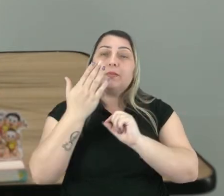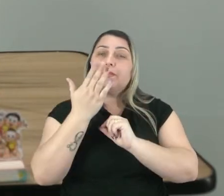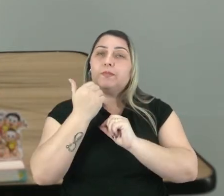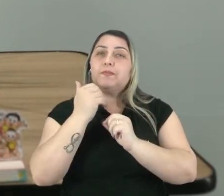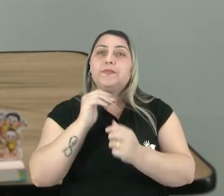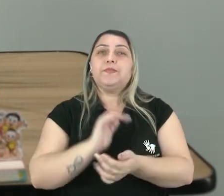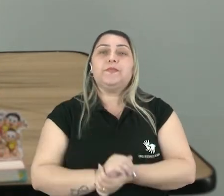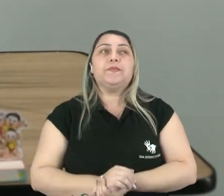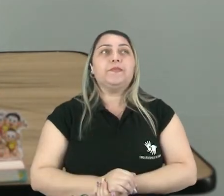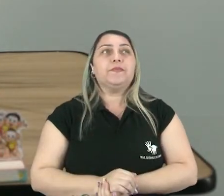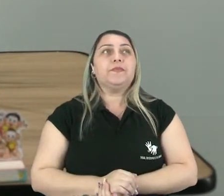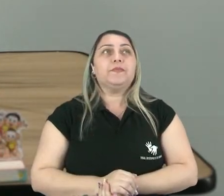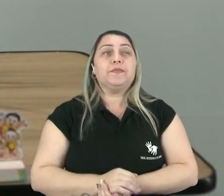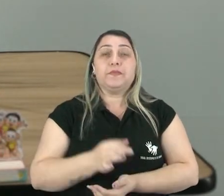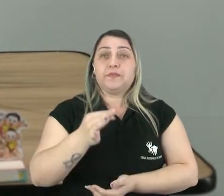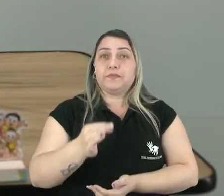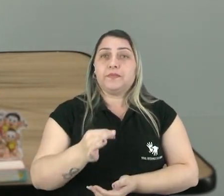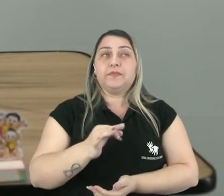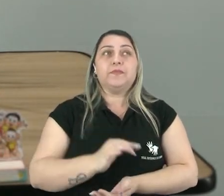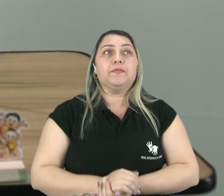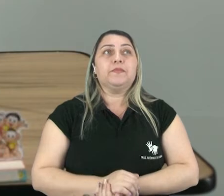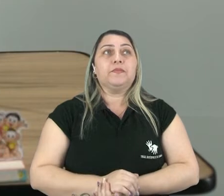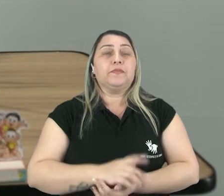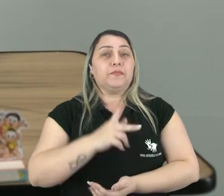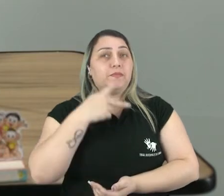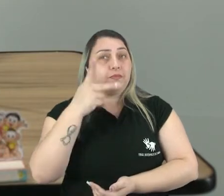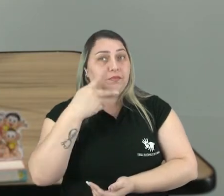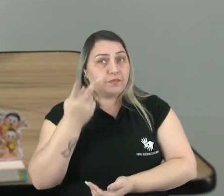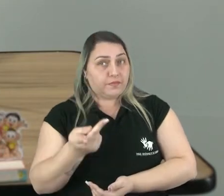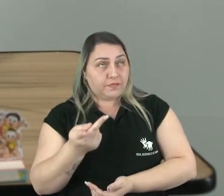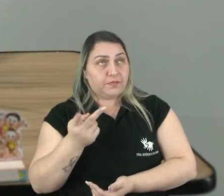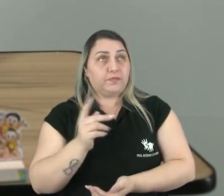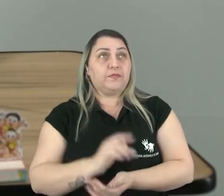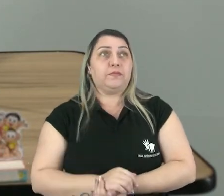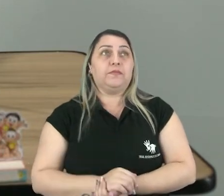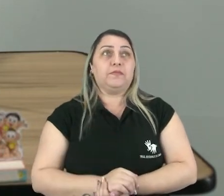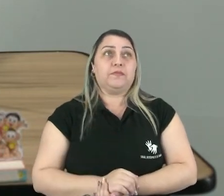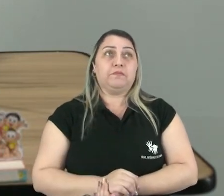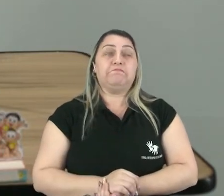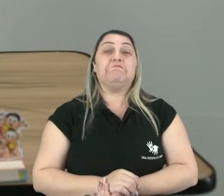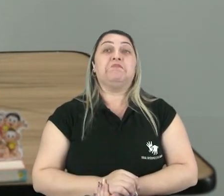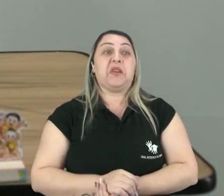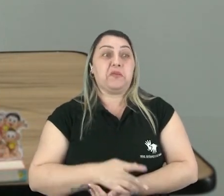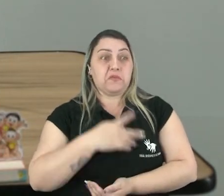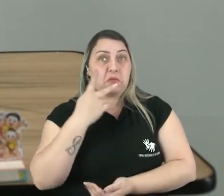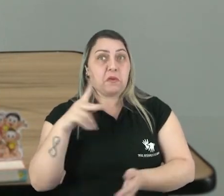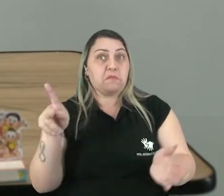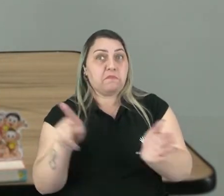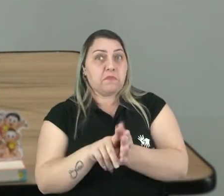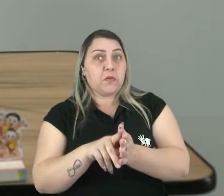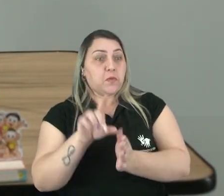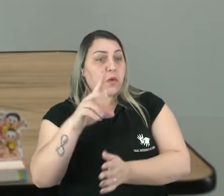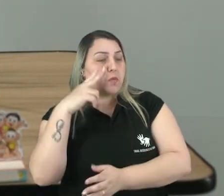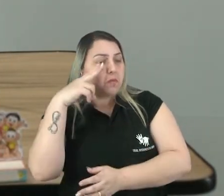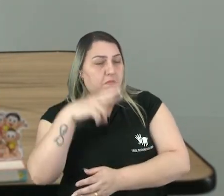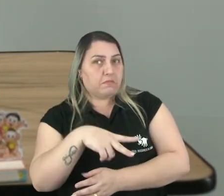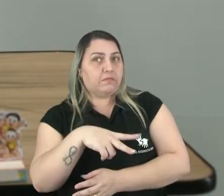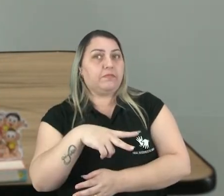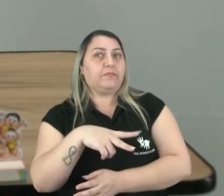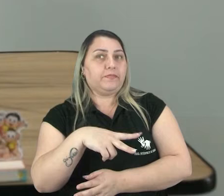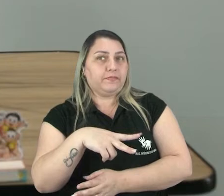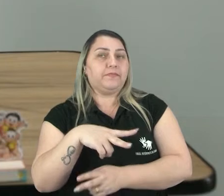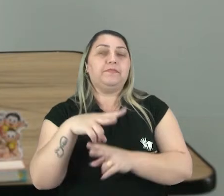só vez, certo? Quando ele falou isso, puxa, isso é que é comer com os olhos. Então, o